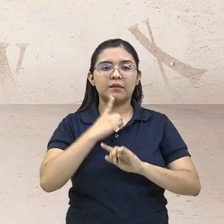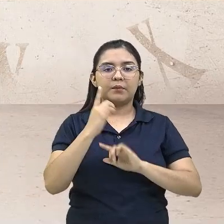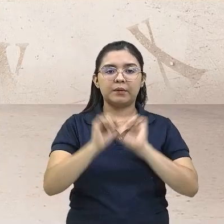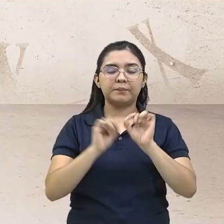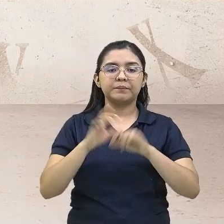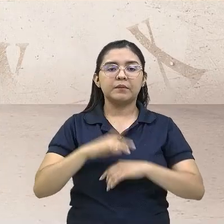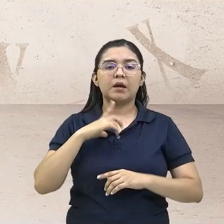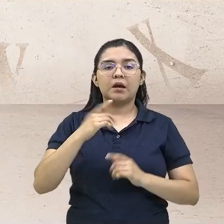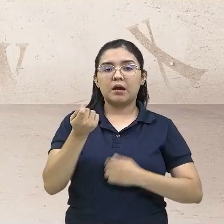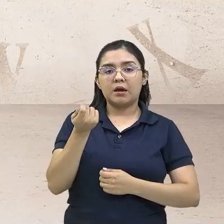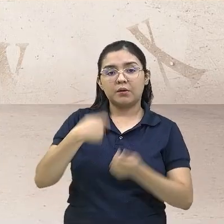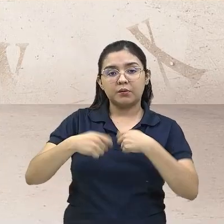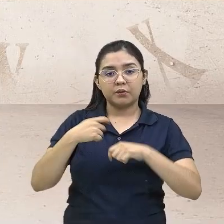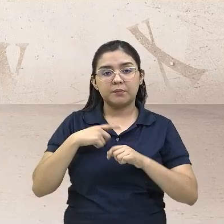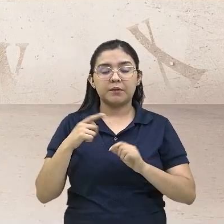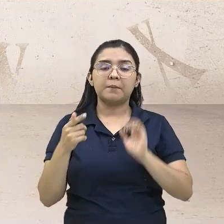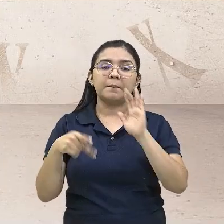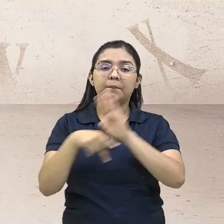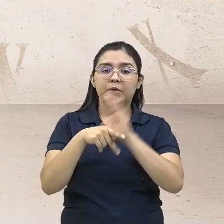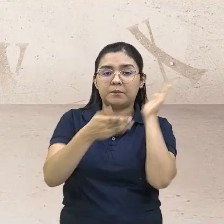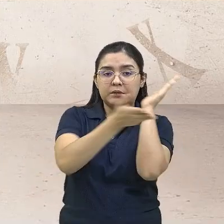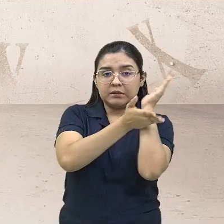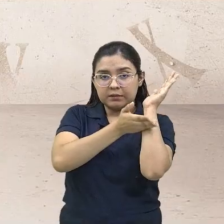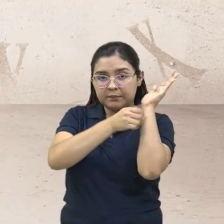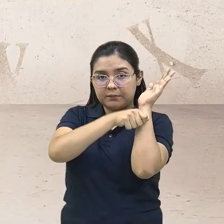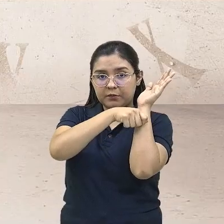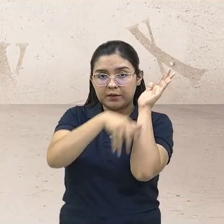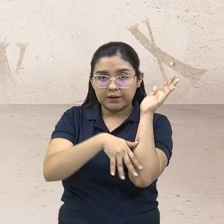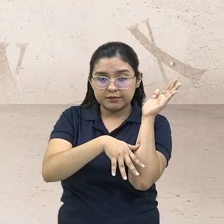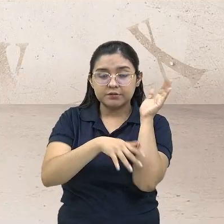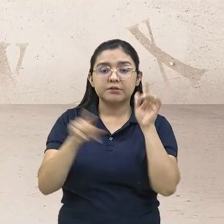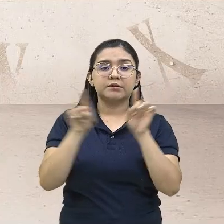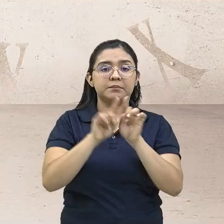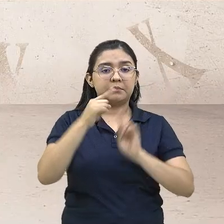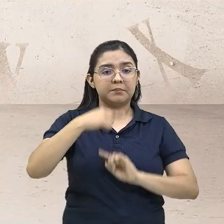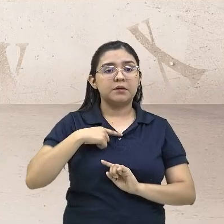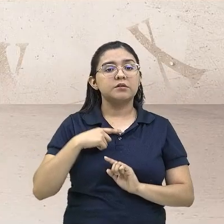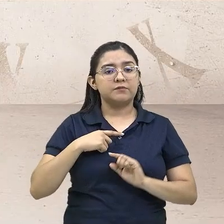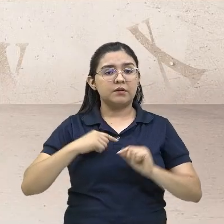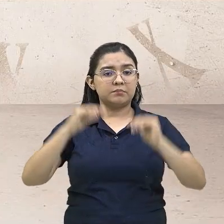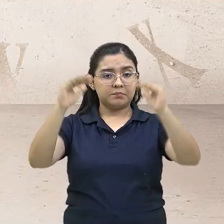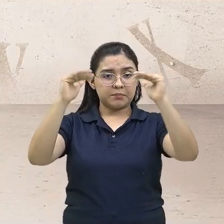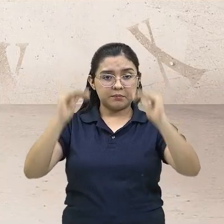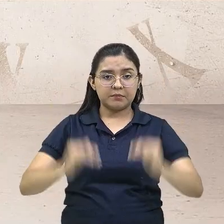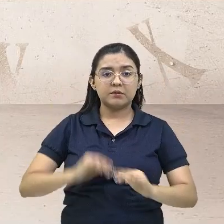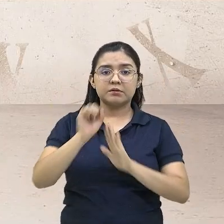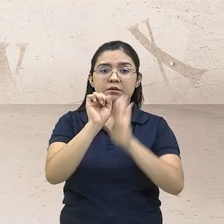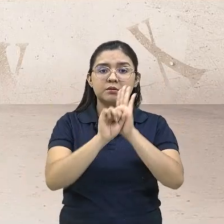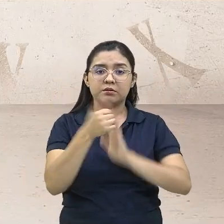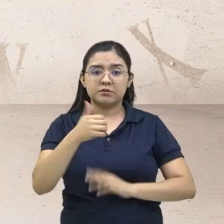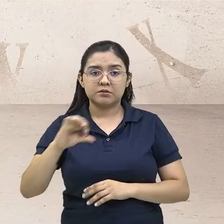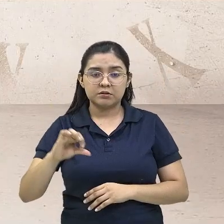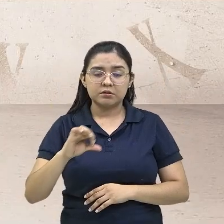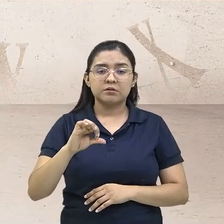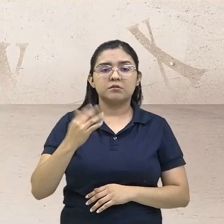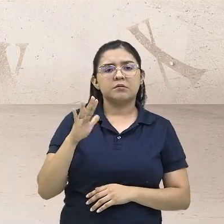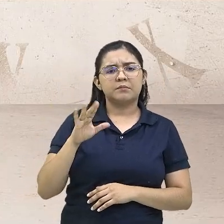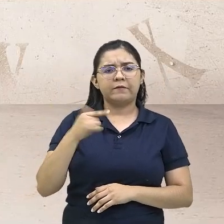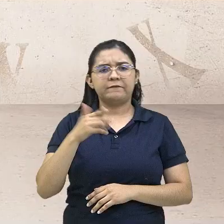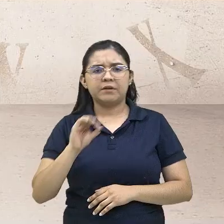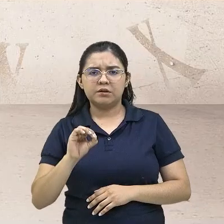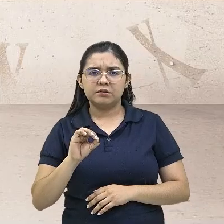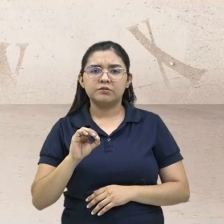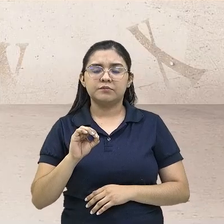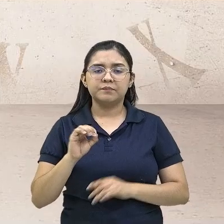a economia da borracha, né? Aí a gente vai observar também cada uma dessas etapas no século XIX, meados do século